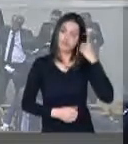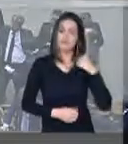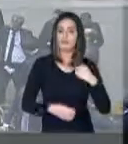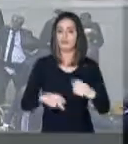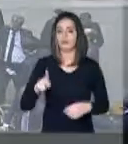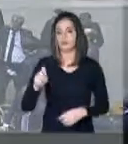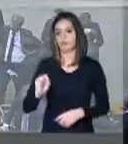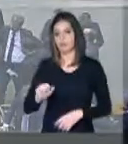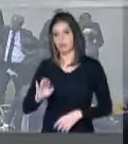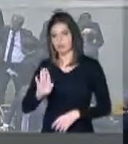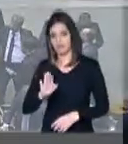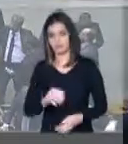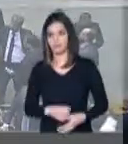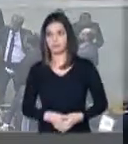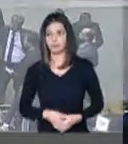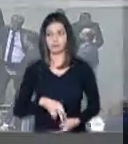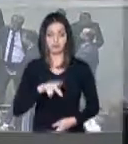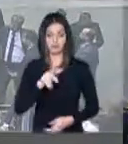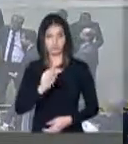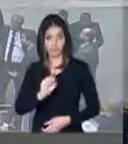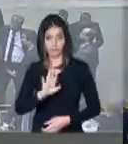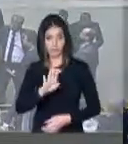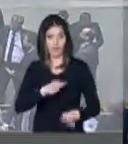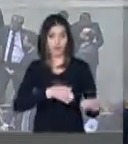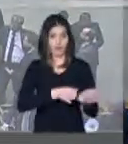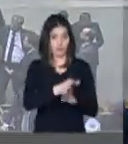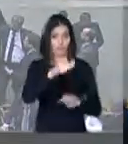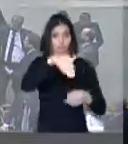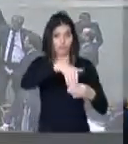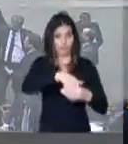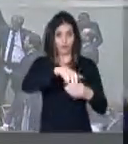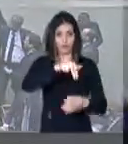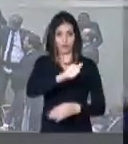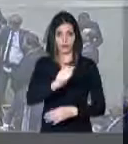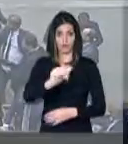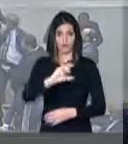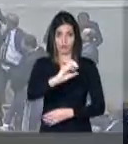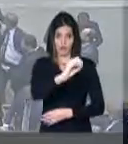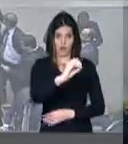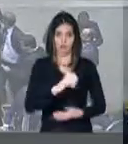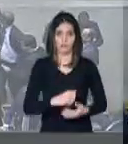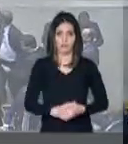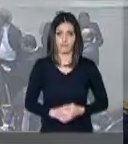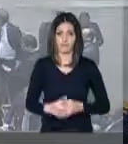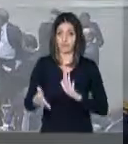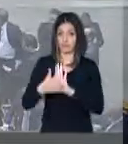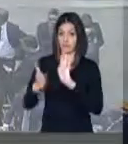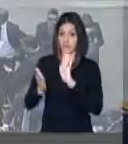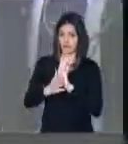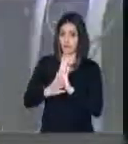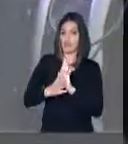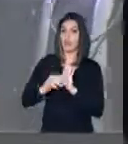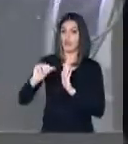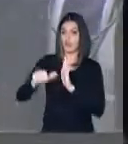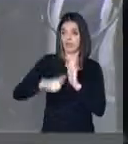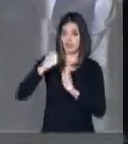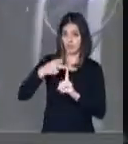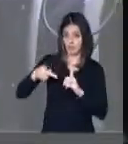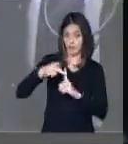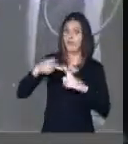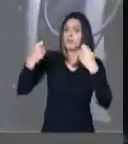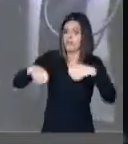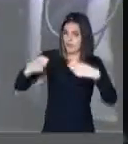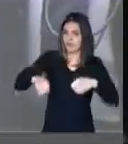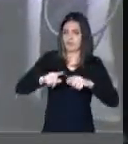PSB. Presidente, o PSB vai orientar o voto não. Nós entendemos que uma reforma da Previdência é necessária, mas